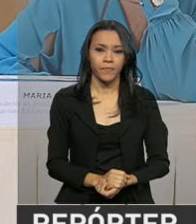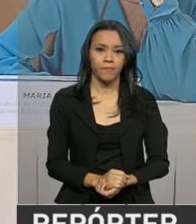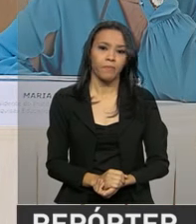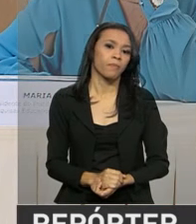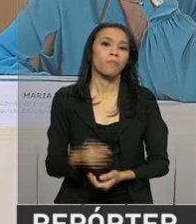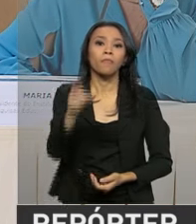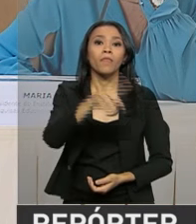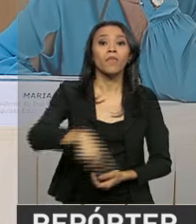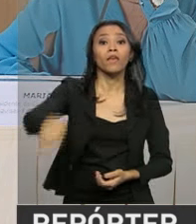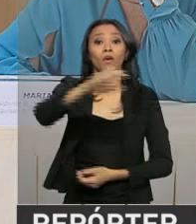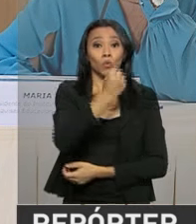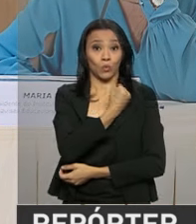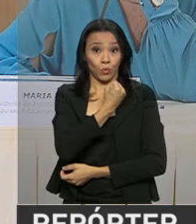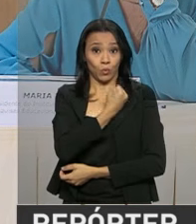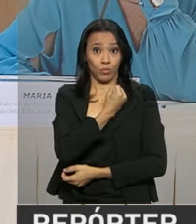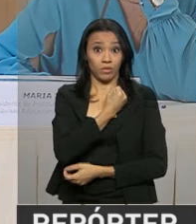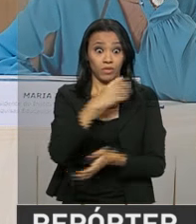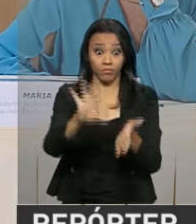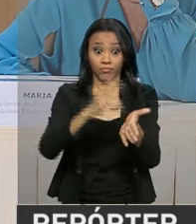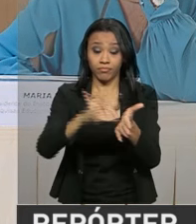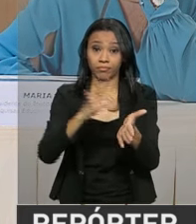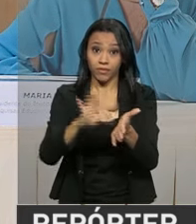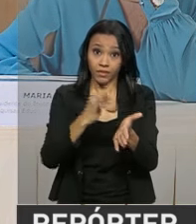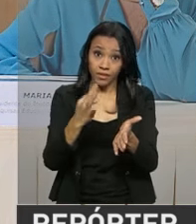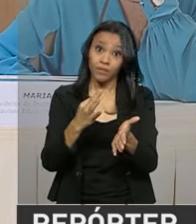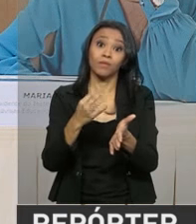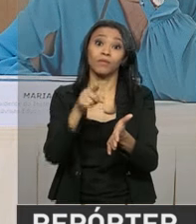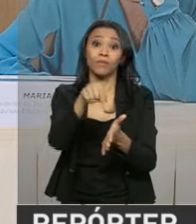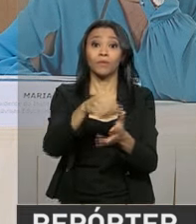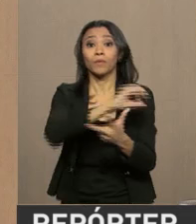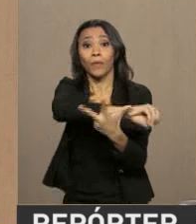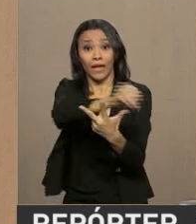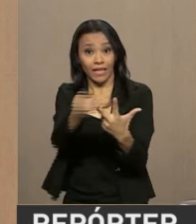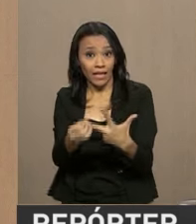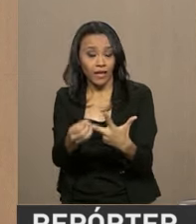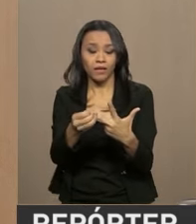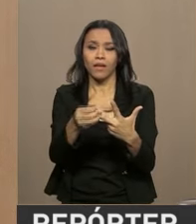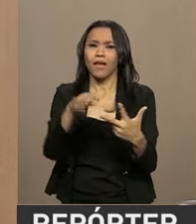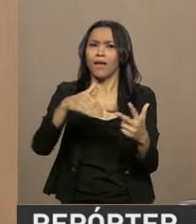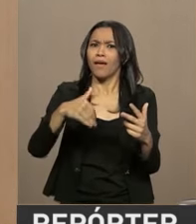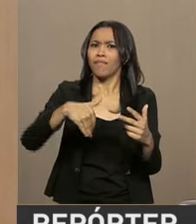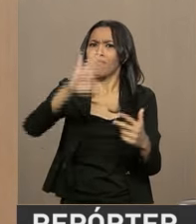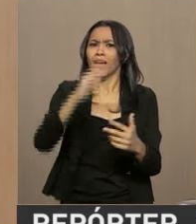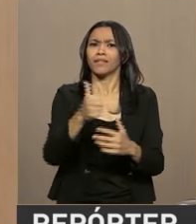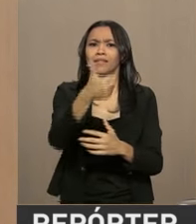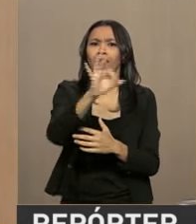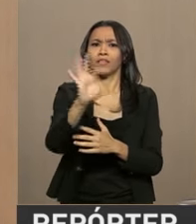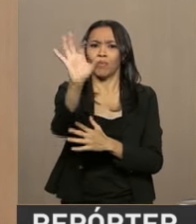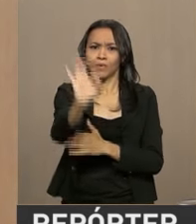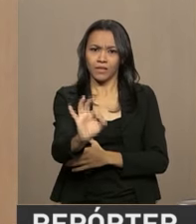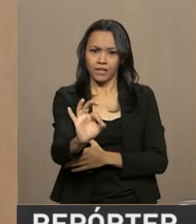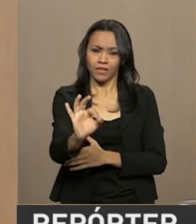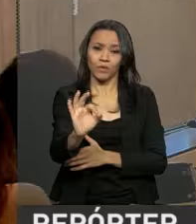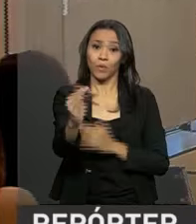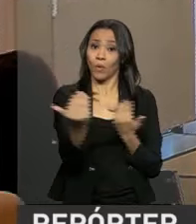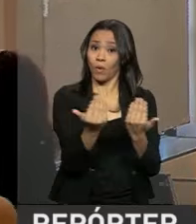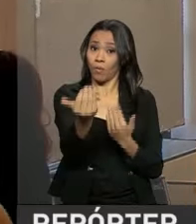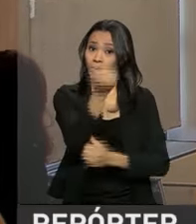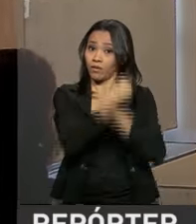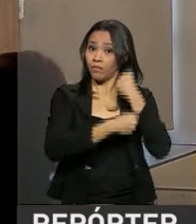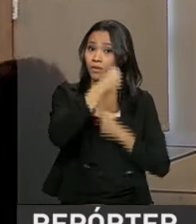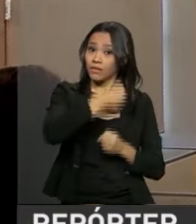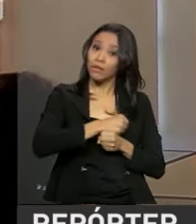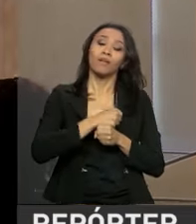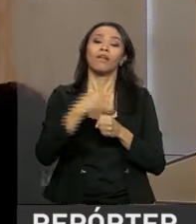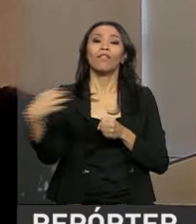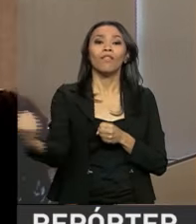O número de inscritos no Exame Nacional do Ensino Médio em 2016 é mais de 10% superior ao do ano passado. E